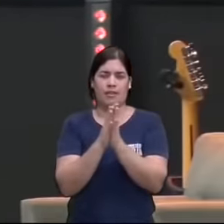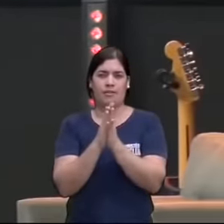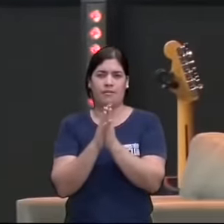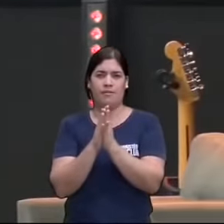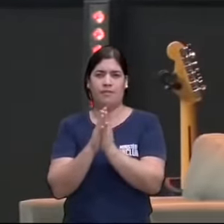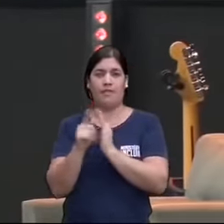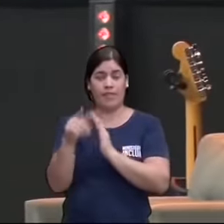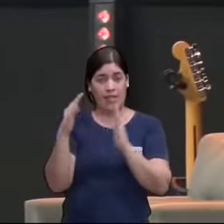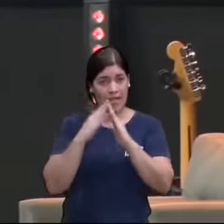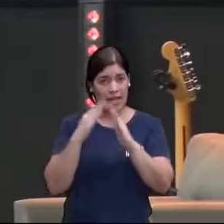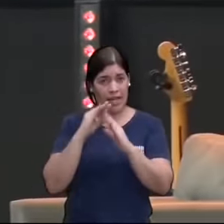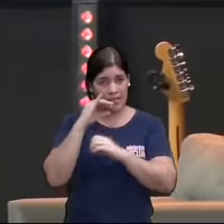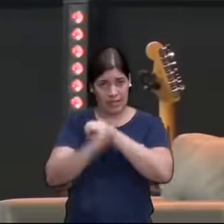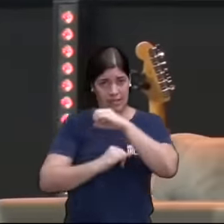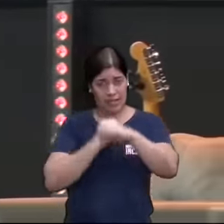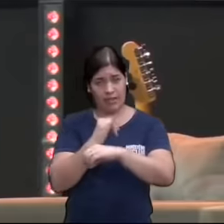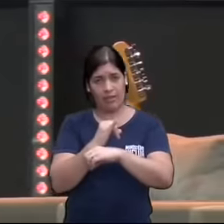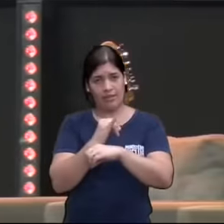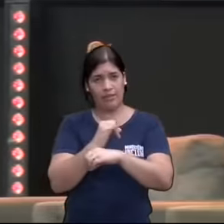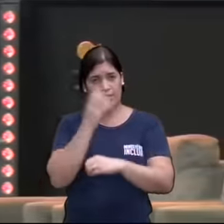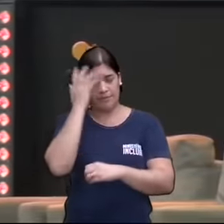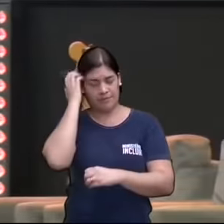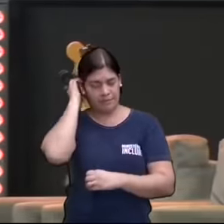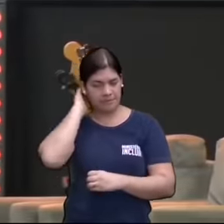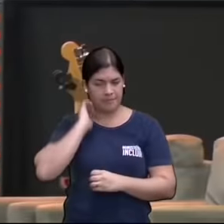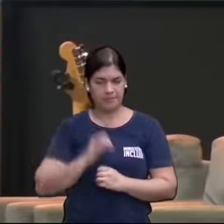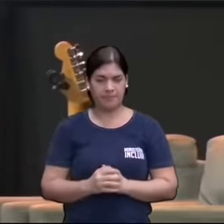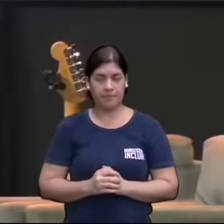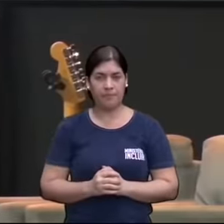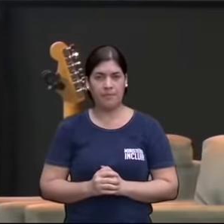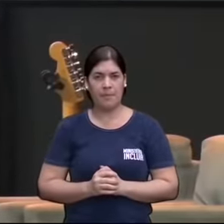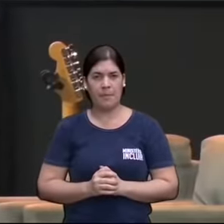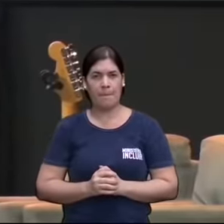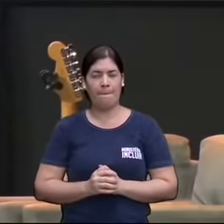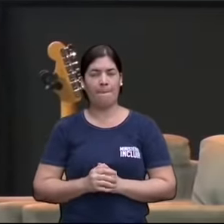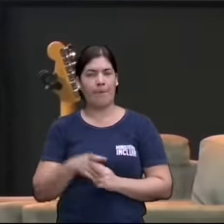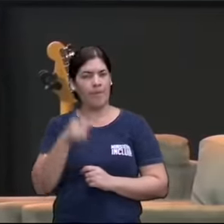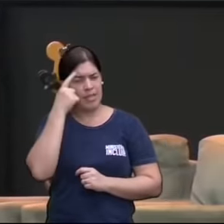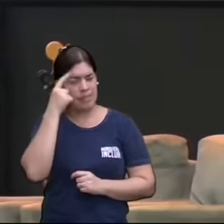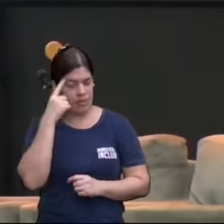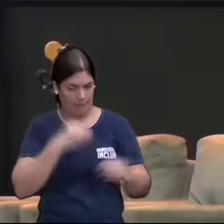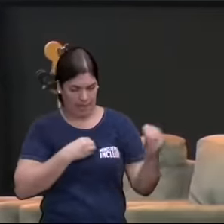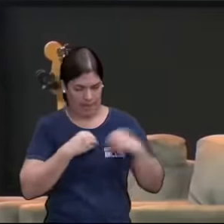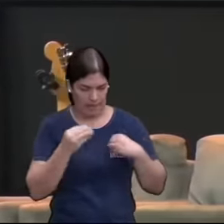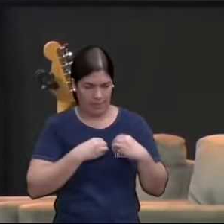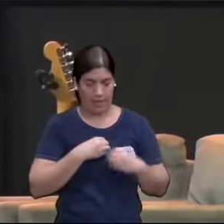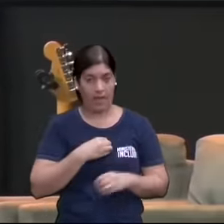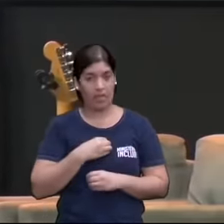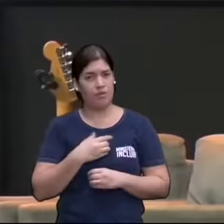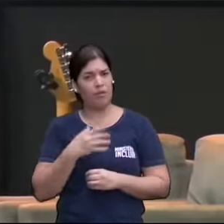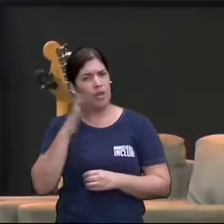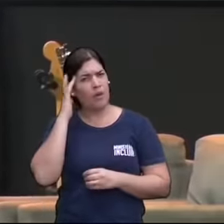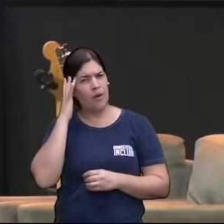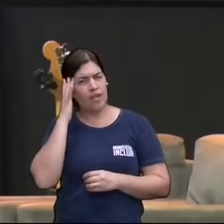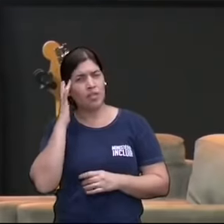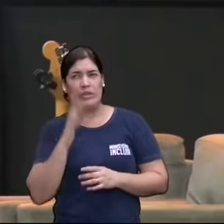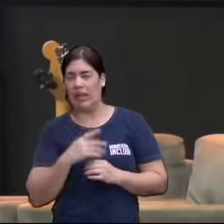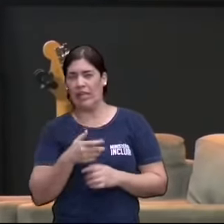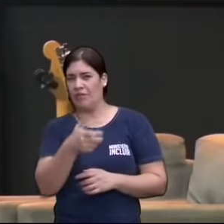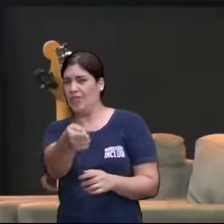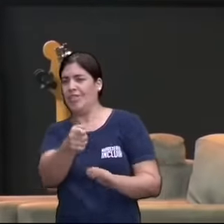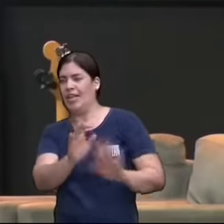está em casa, na internet, ei, quando começou a falar de pecado, você pensou até em desligar a internet, talvez. Fica